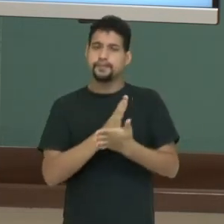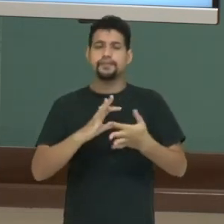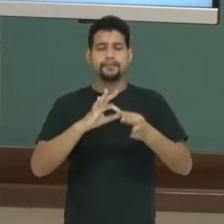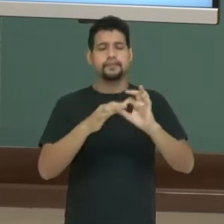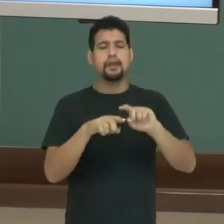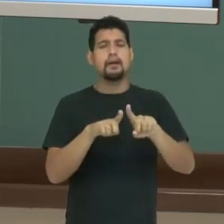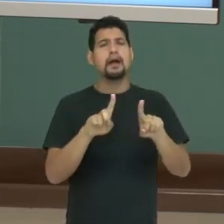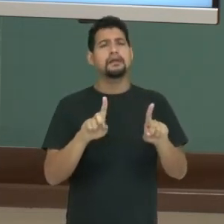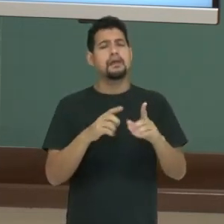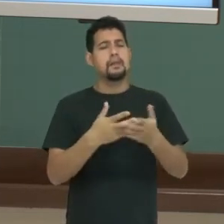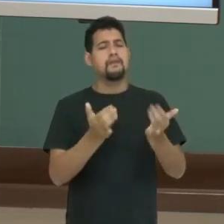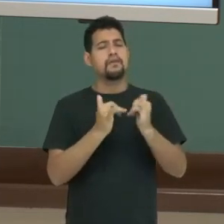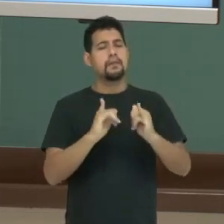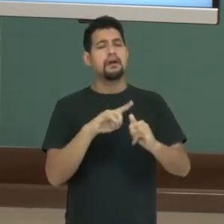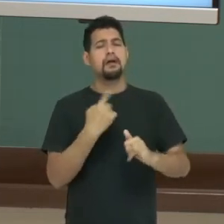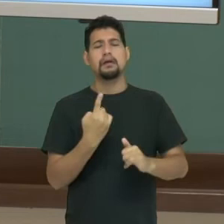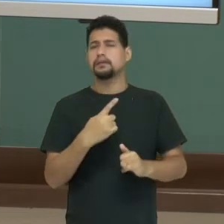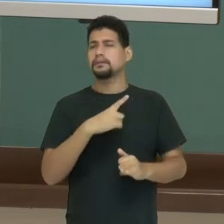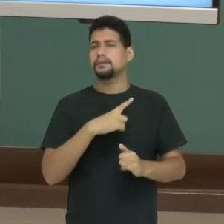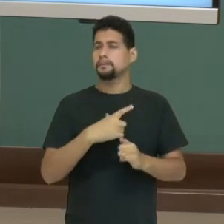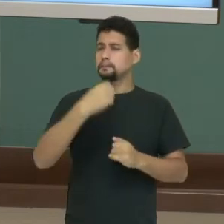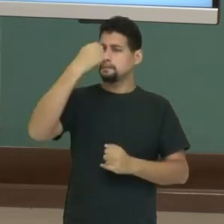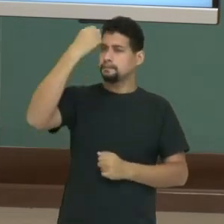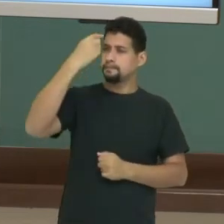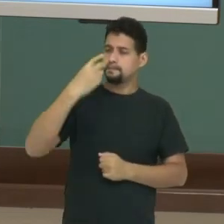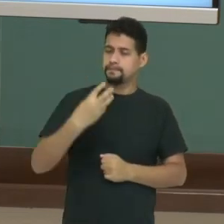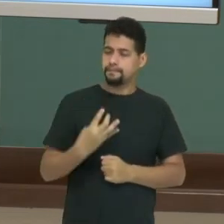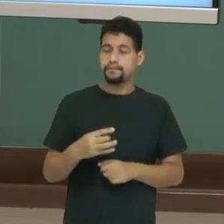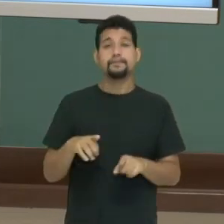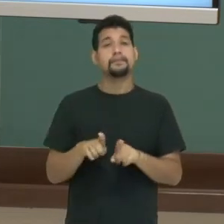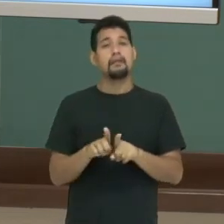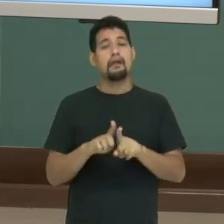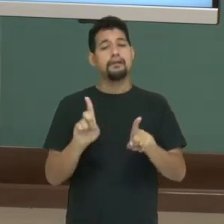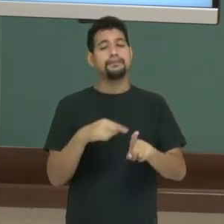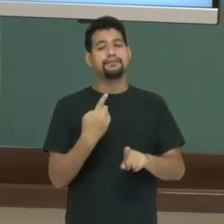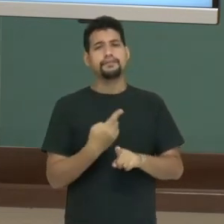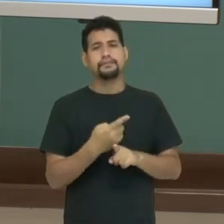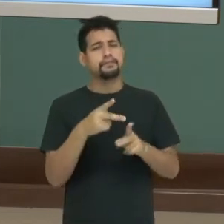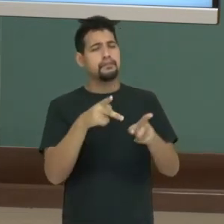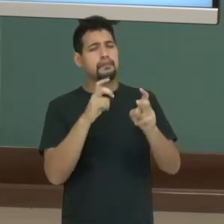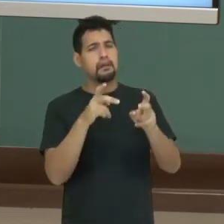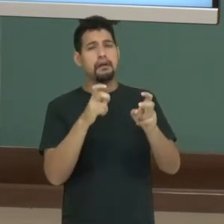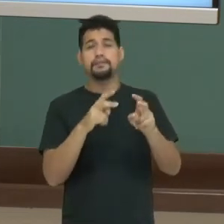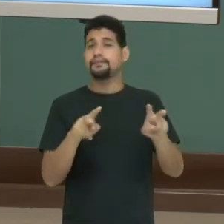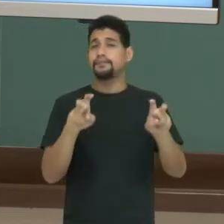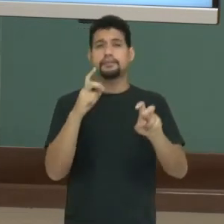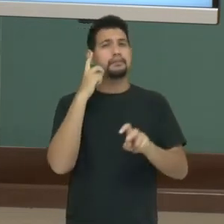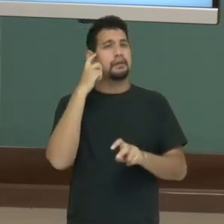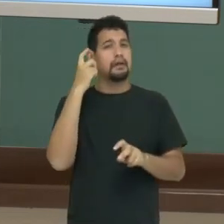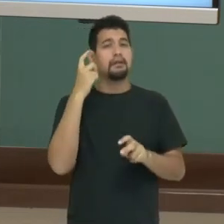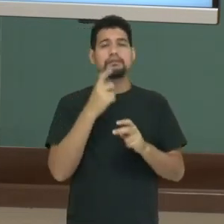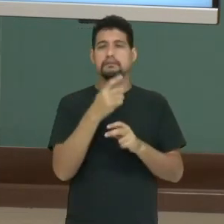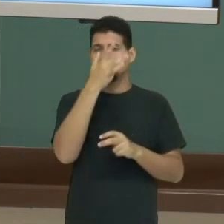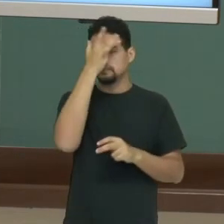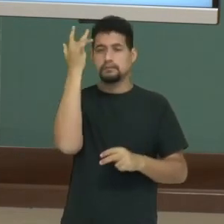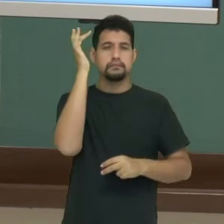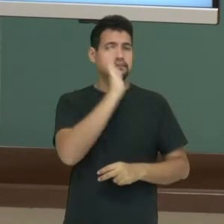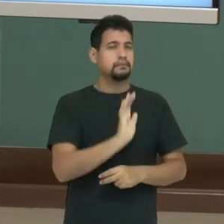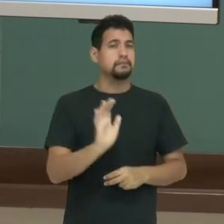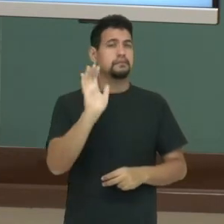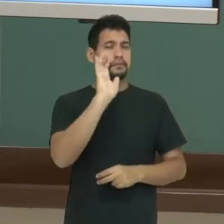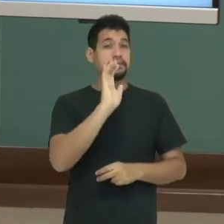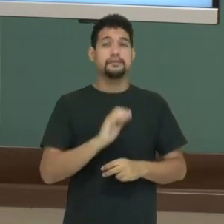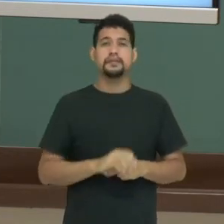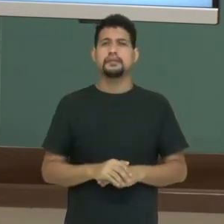uma informação aí que nós temos como uma explicação para nos situarmos ainda sobre essa ideia do público.